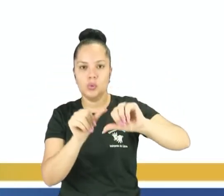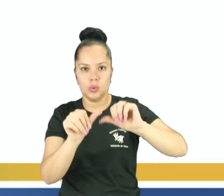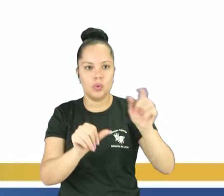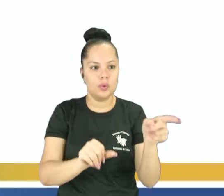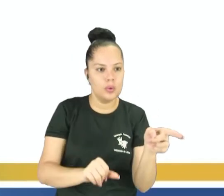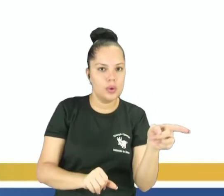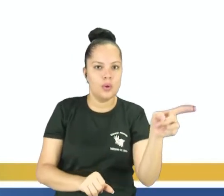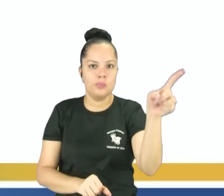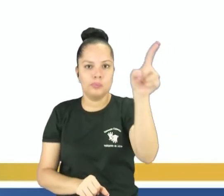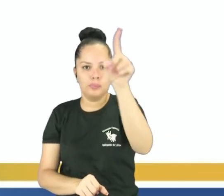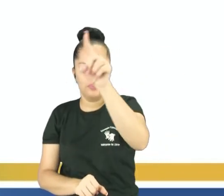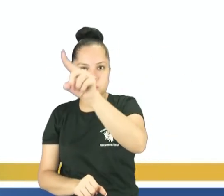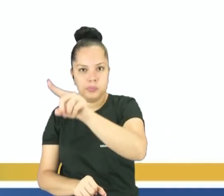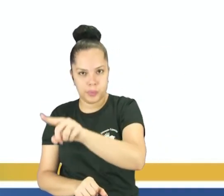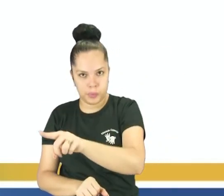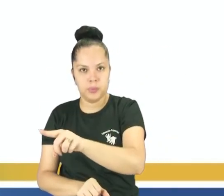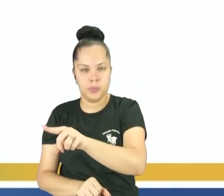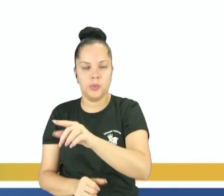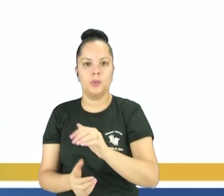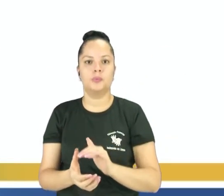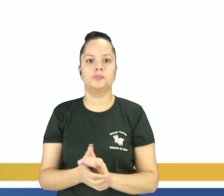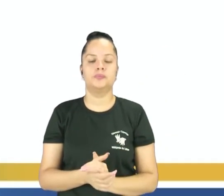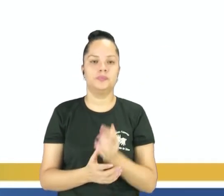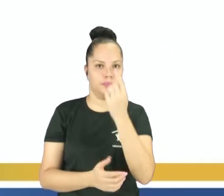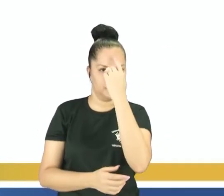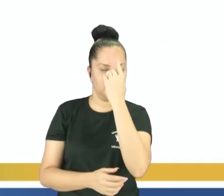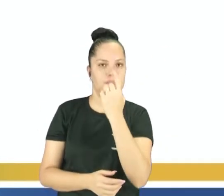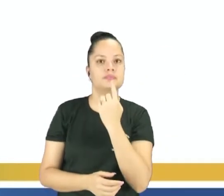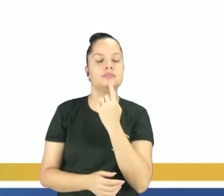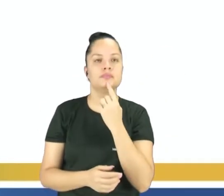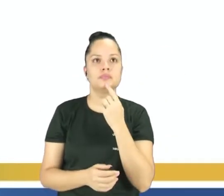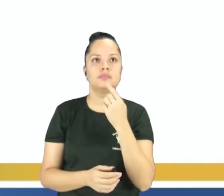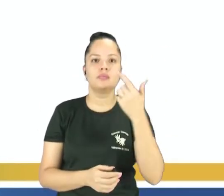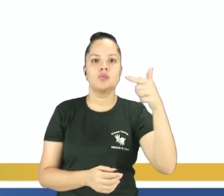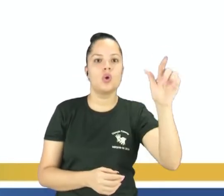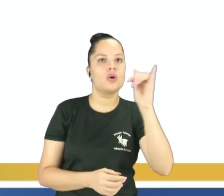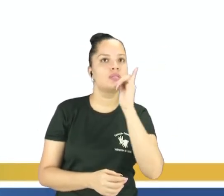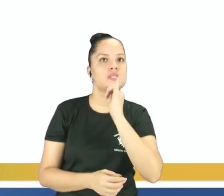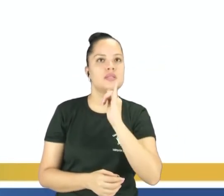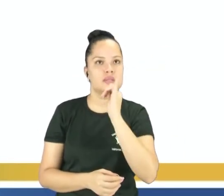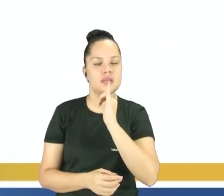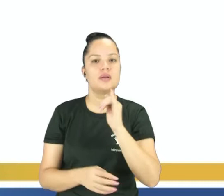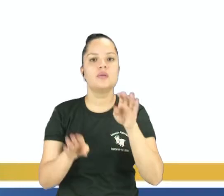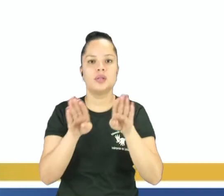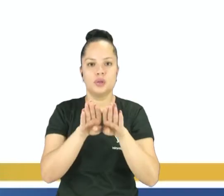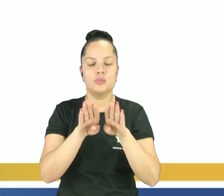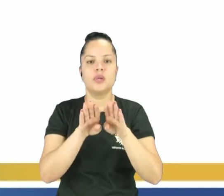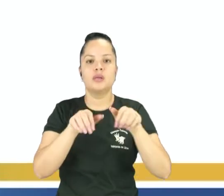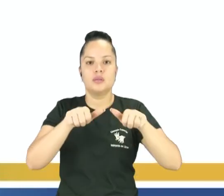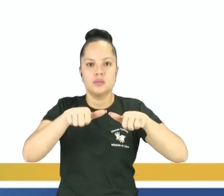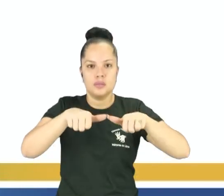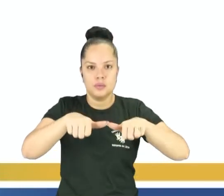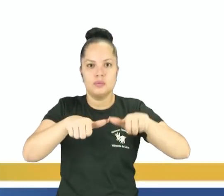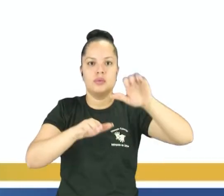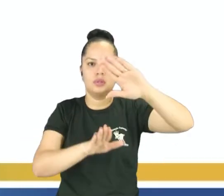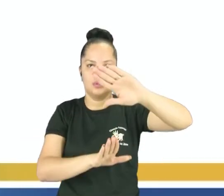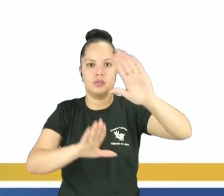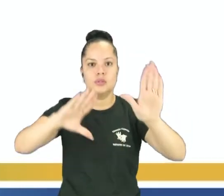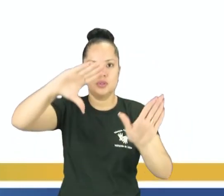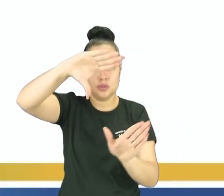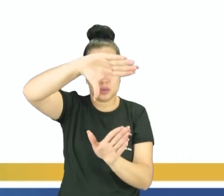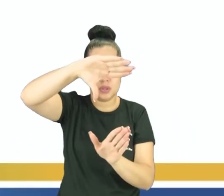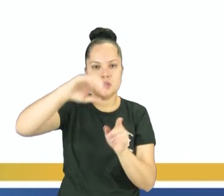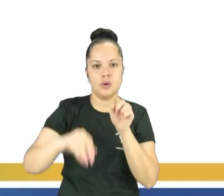de um ponto central. Então vamos ver mais exemplos aqui, ó. Na simetria de rotação, o centro de rotação, o